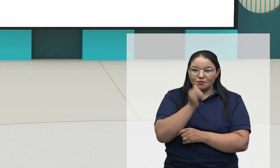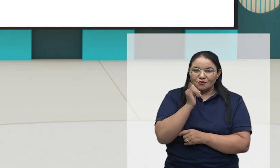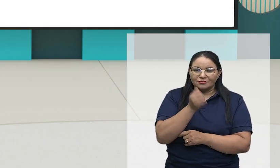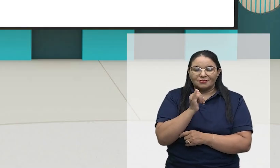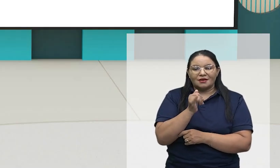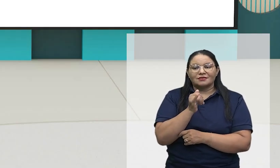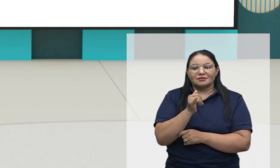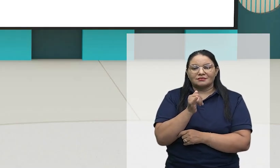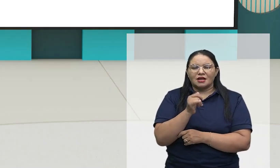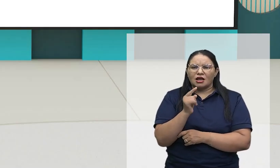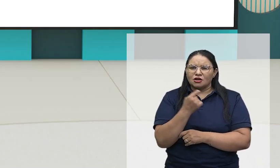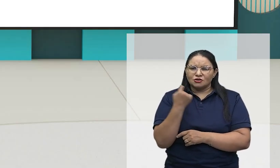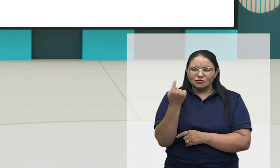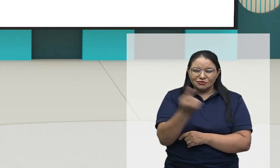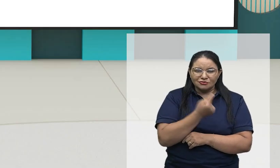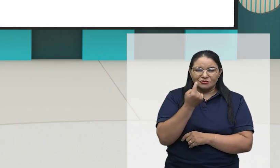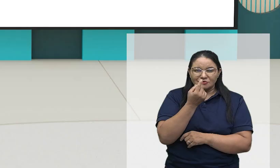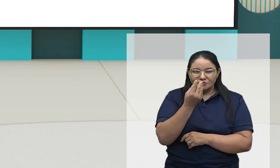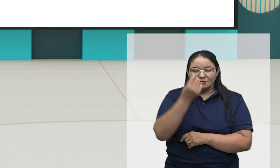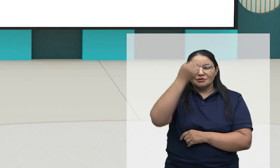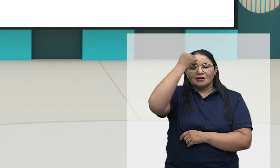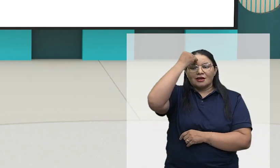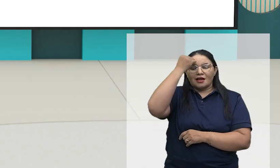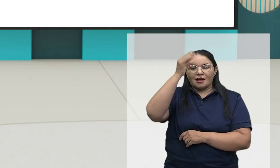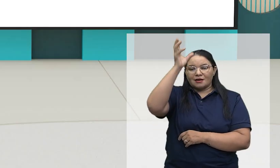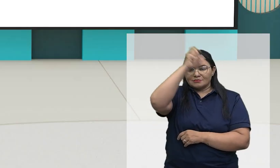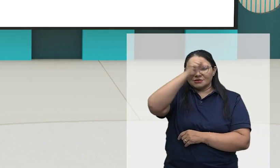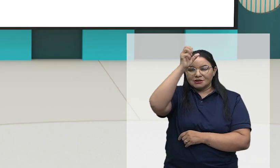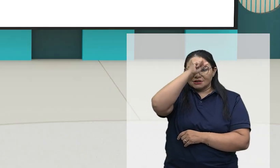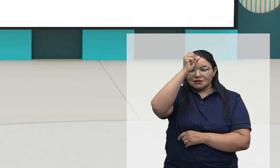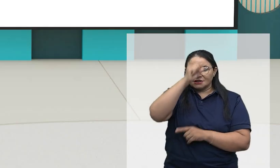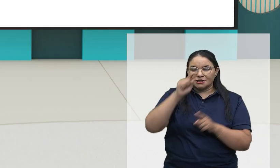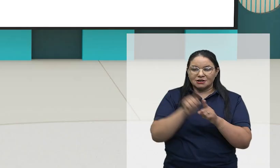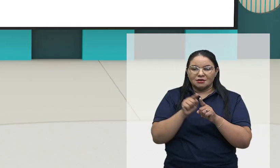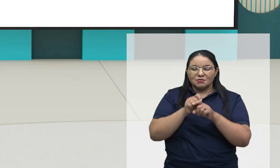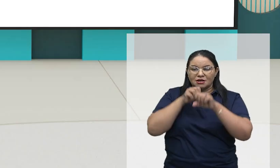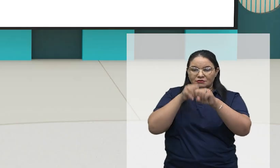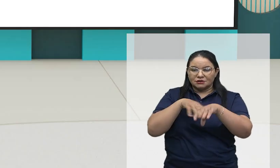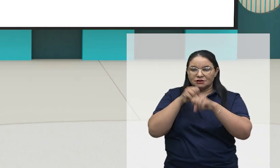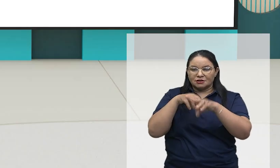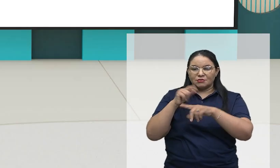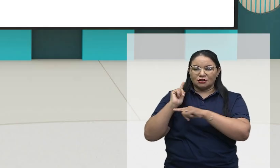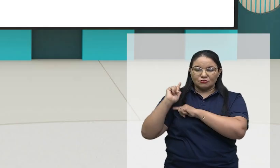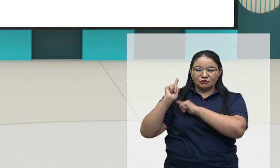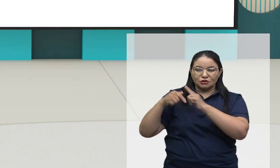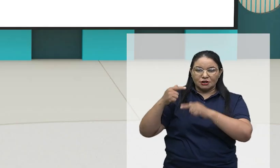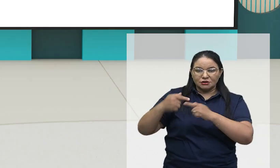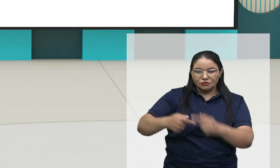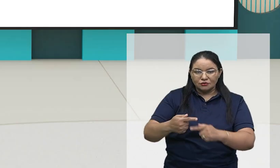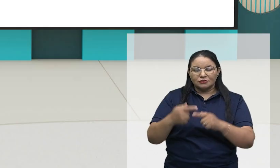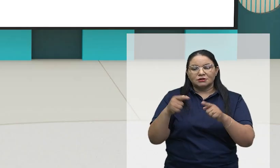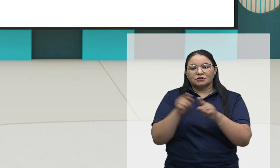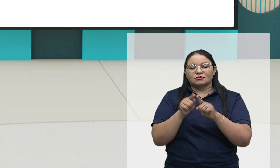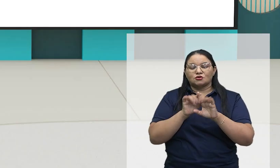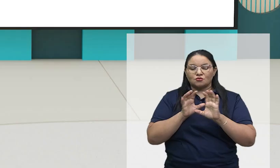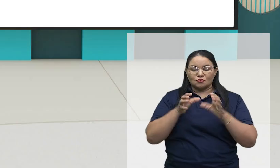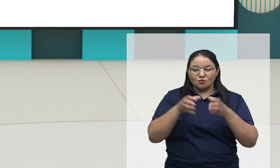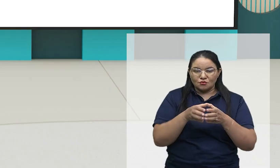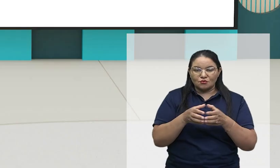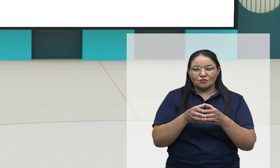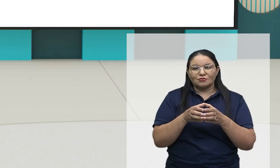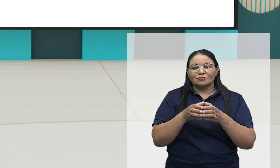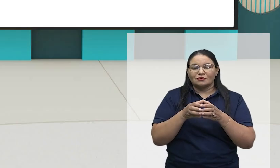perder aquilo que é passado de geração em geração. Temos grupos, companhias, que têm